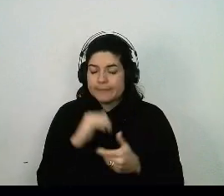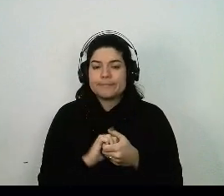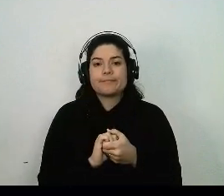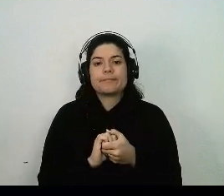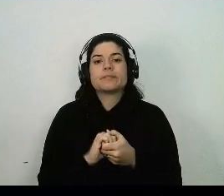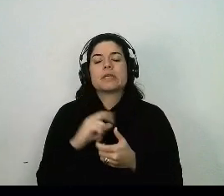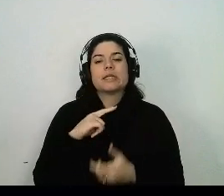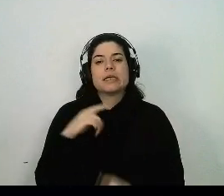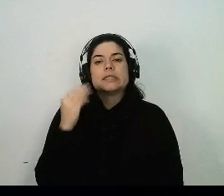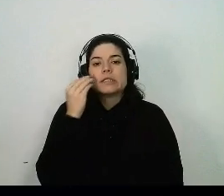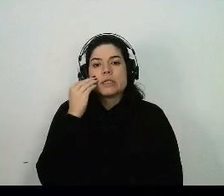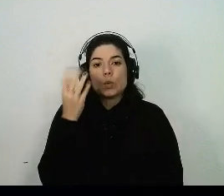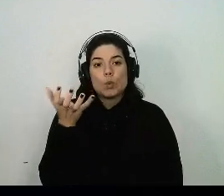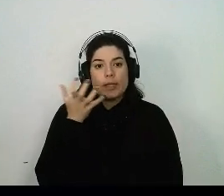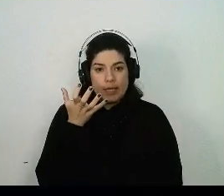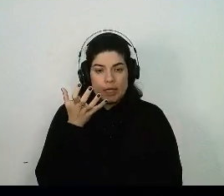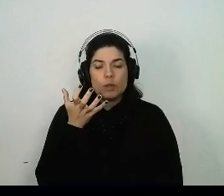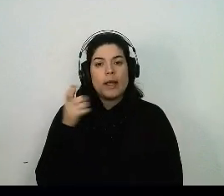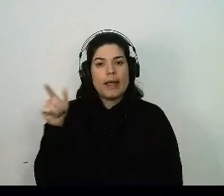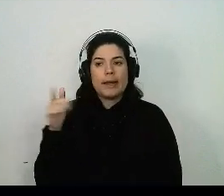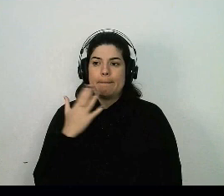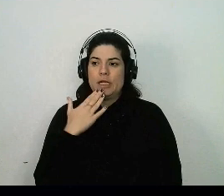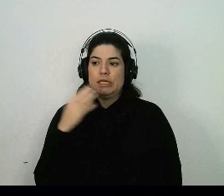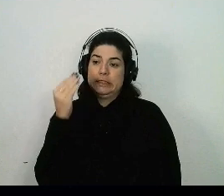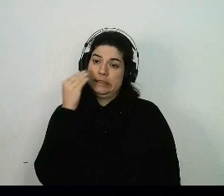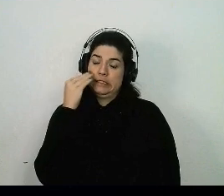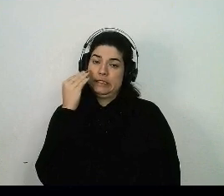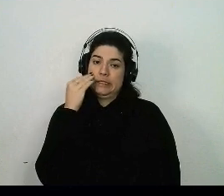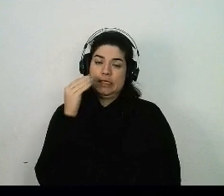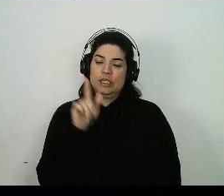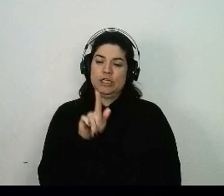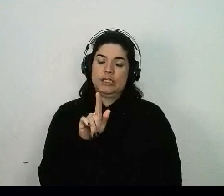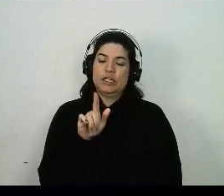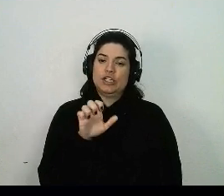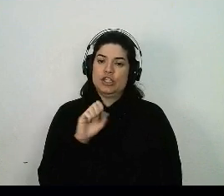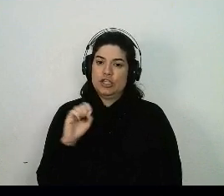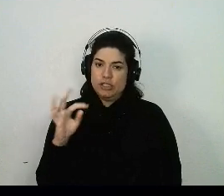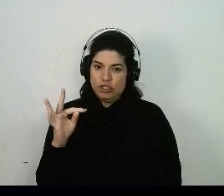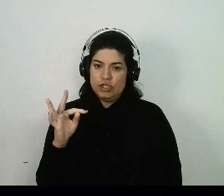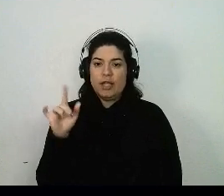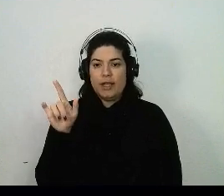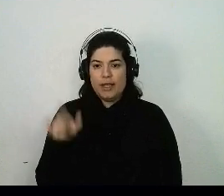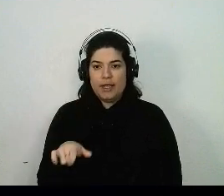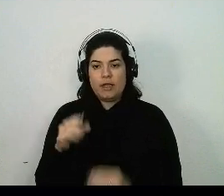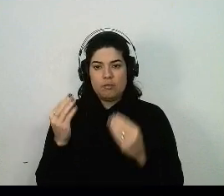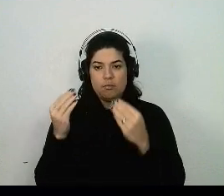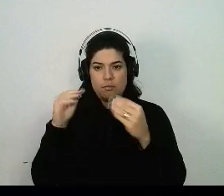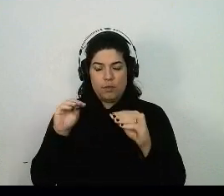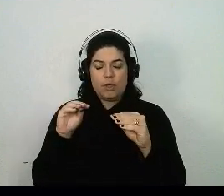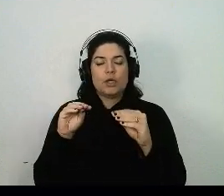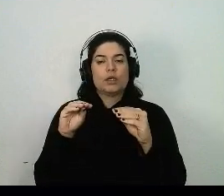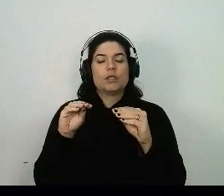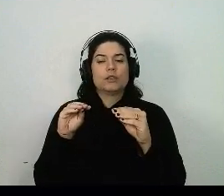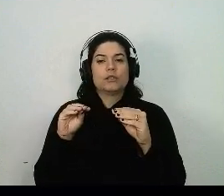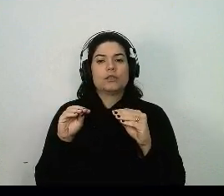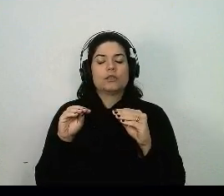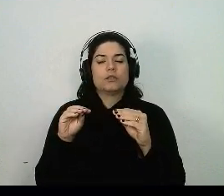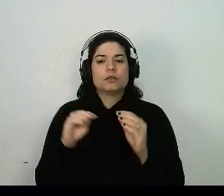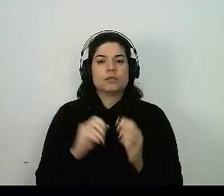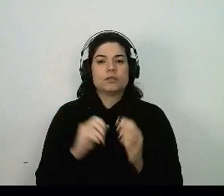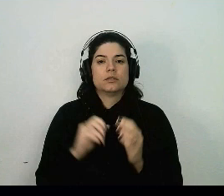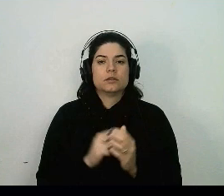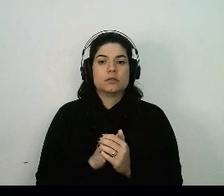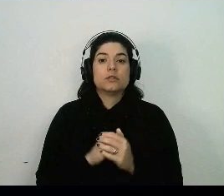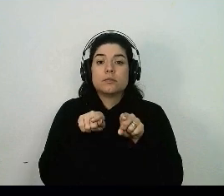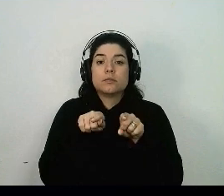para ela gerar testes utilizando o GEST para a seguinte função que eu coloquei lá no front. E na parte de debug, a mesma coisa, estou pedindo